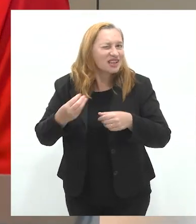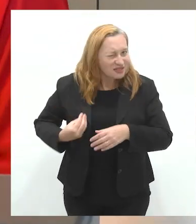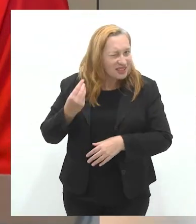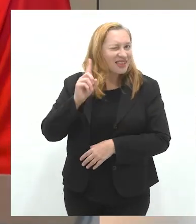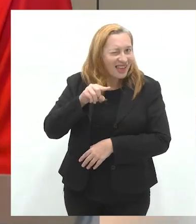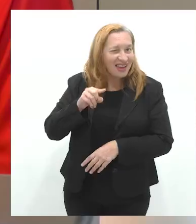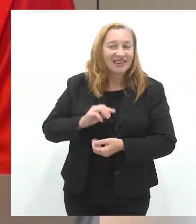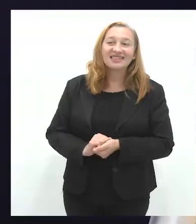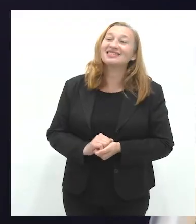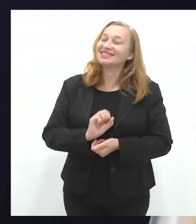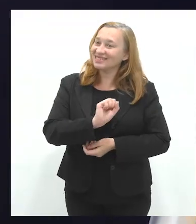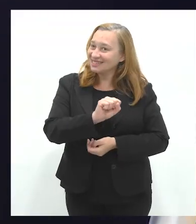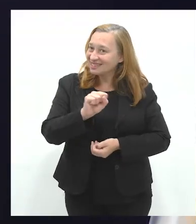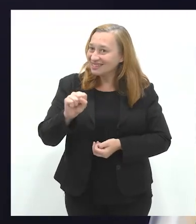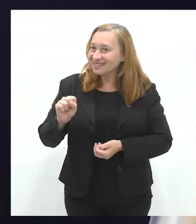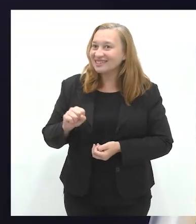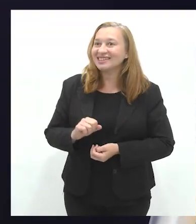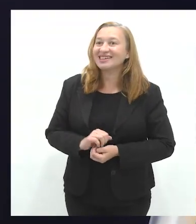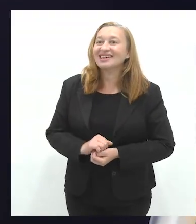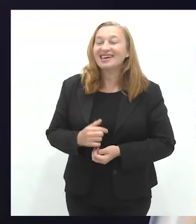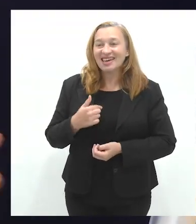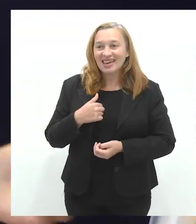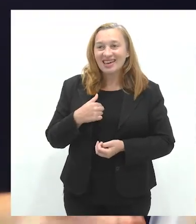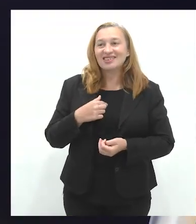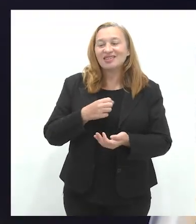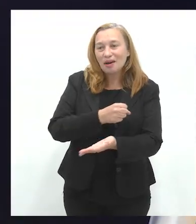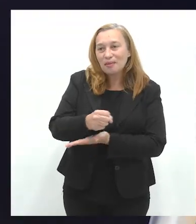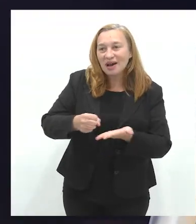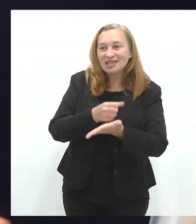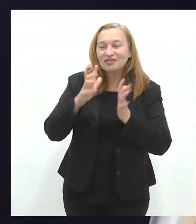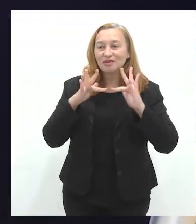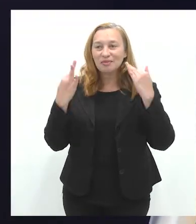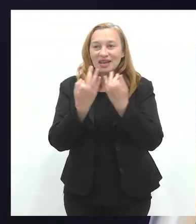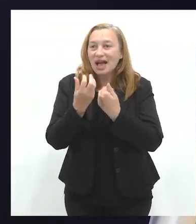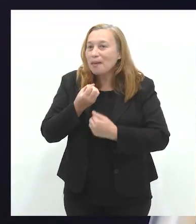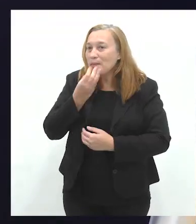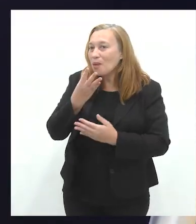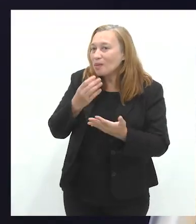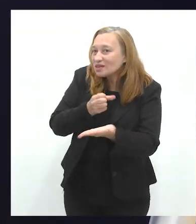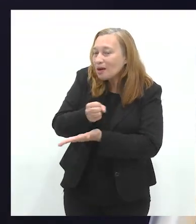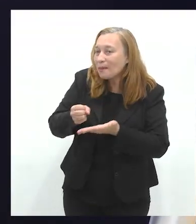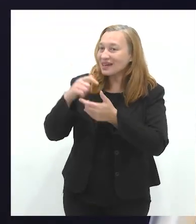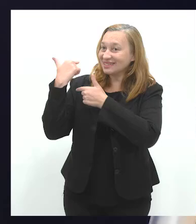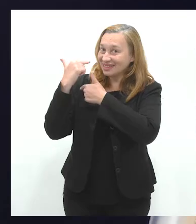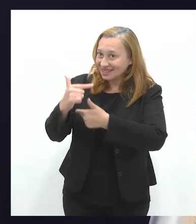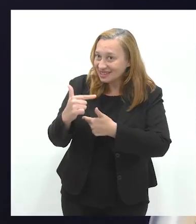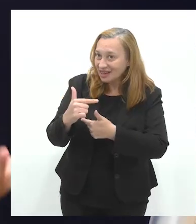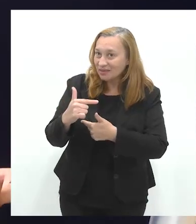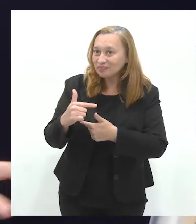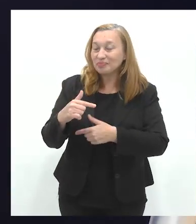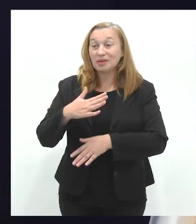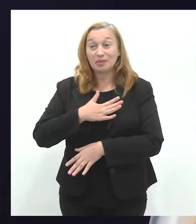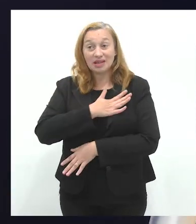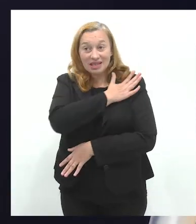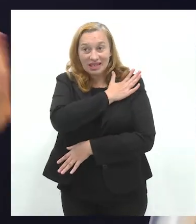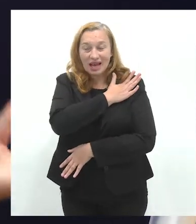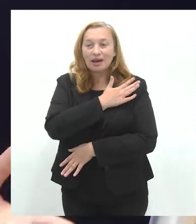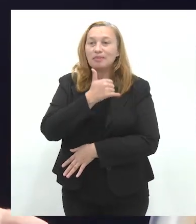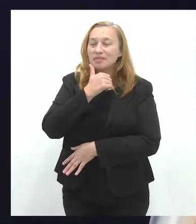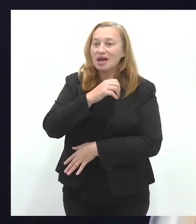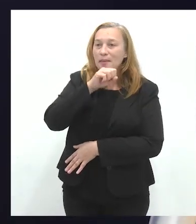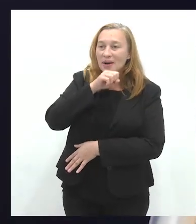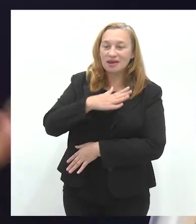né? Sim, sim. Eu venho de uma base familiar boa, mas é uma base bem tradicional. Sim. Militar.